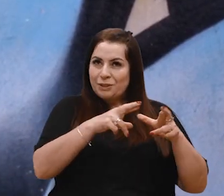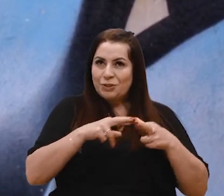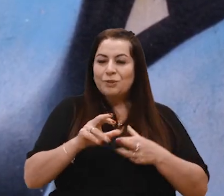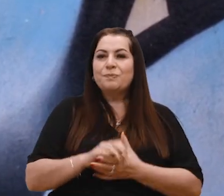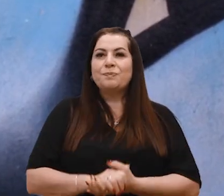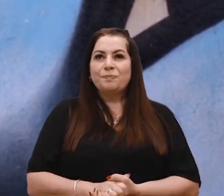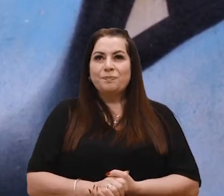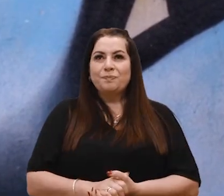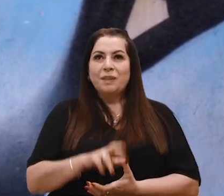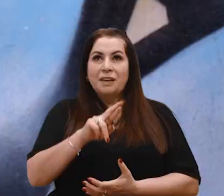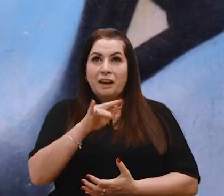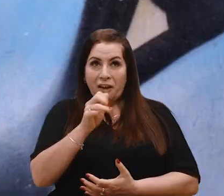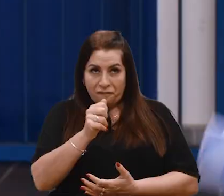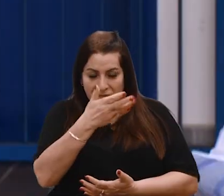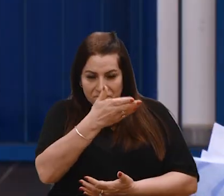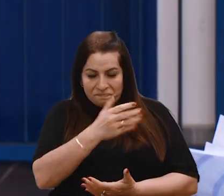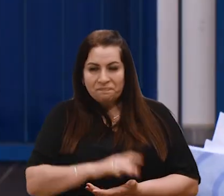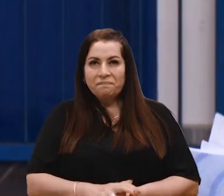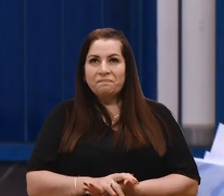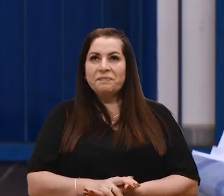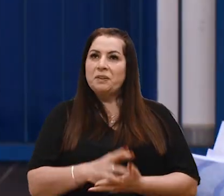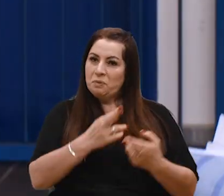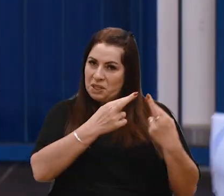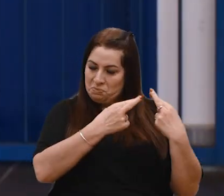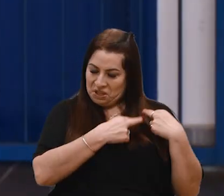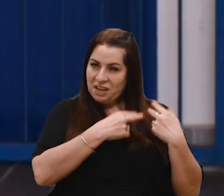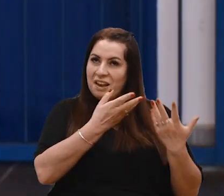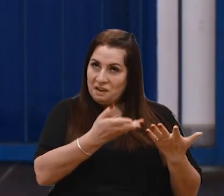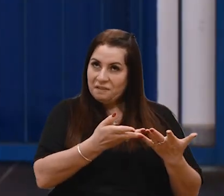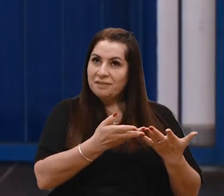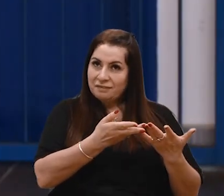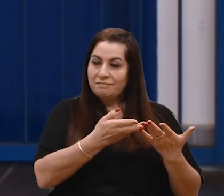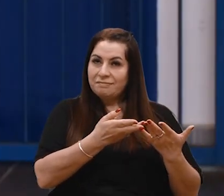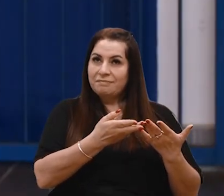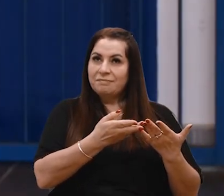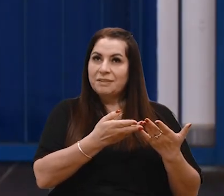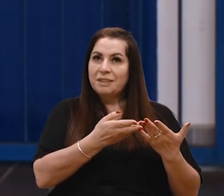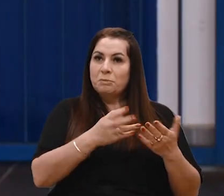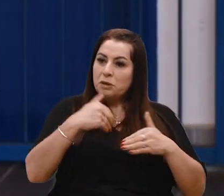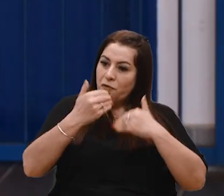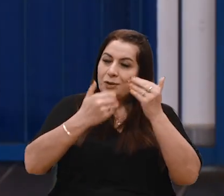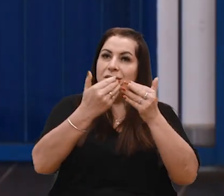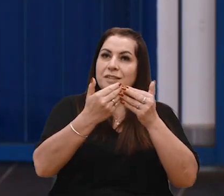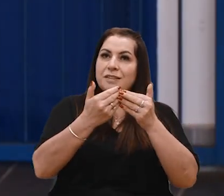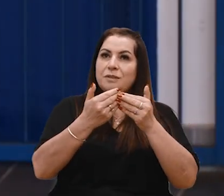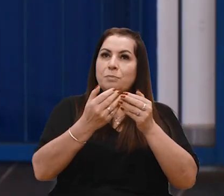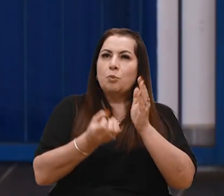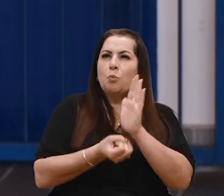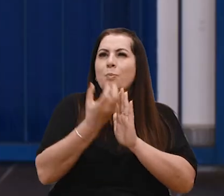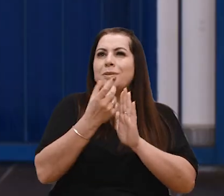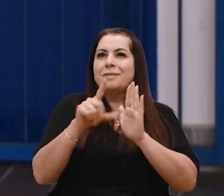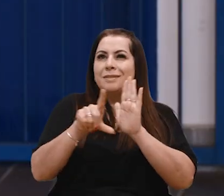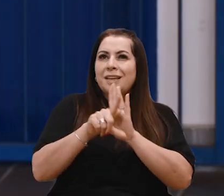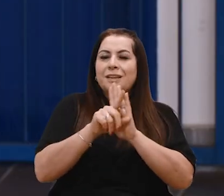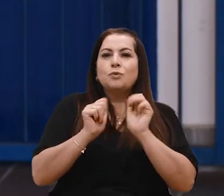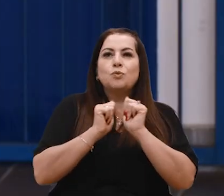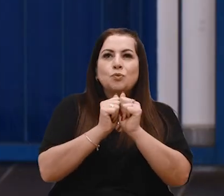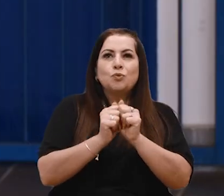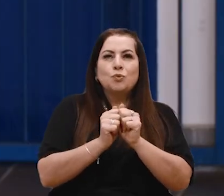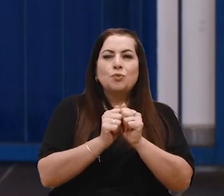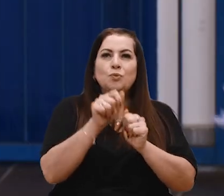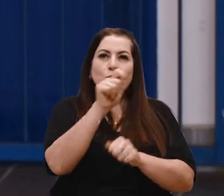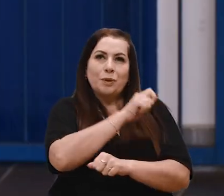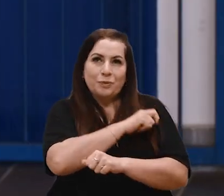feliz pela nossa região. Rafa, o senhor é um grande responsável por essa evolução e pelo nascimento